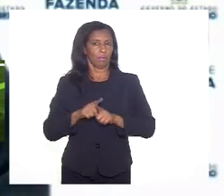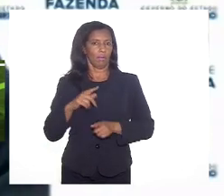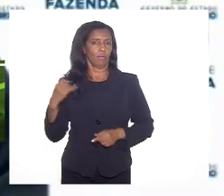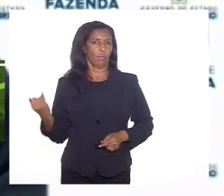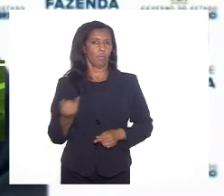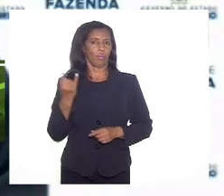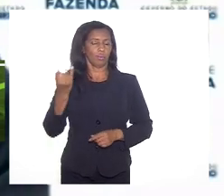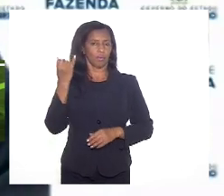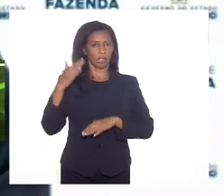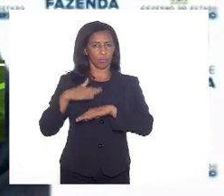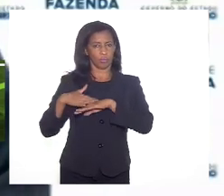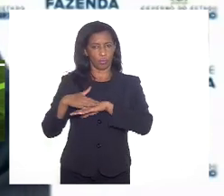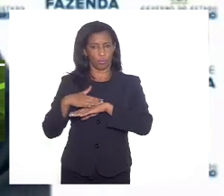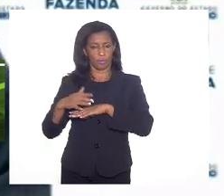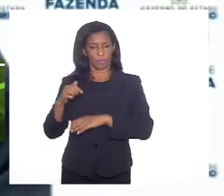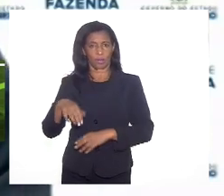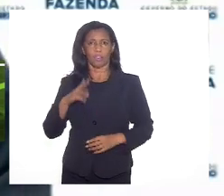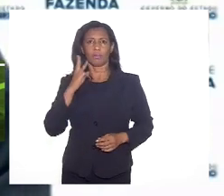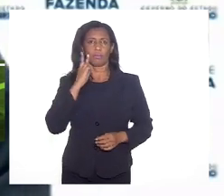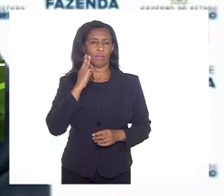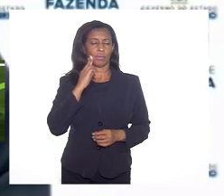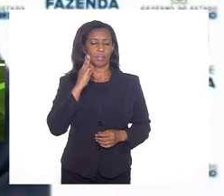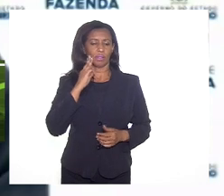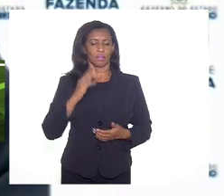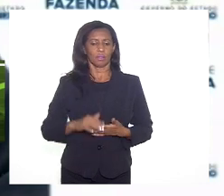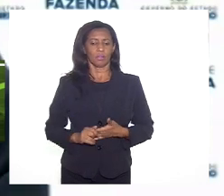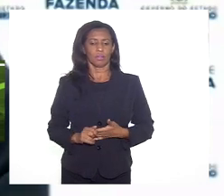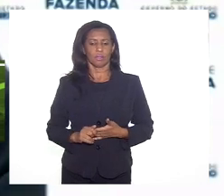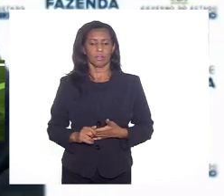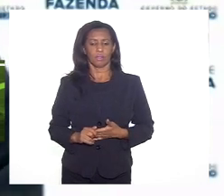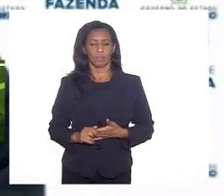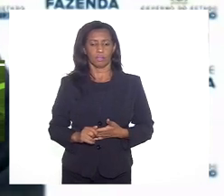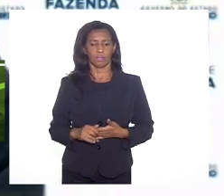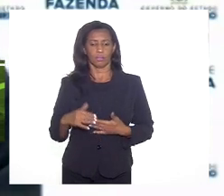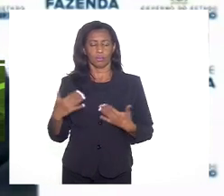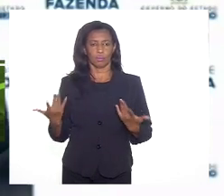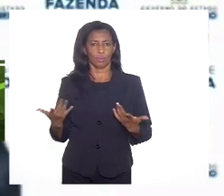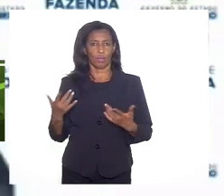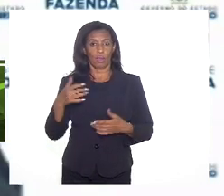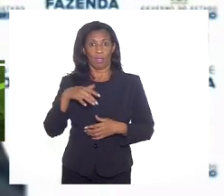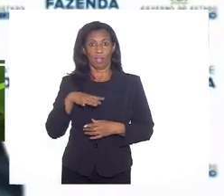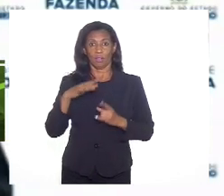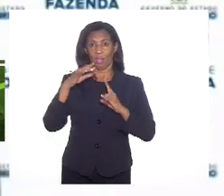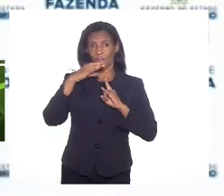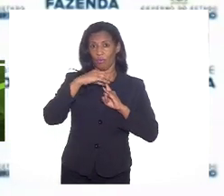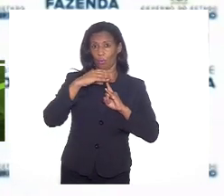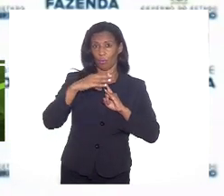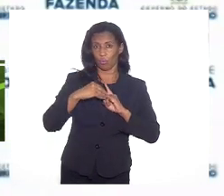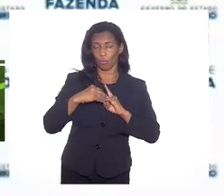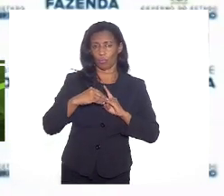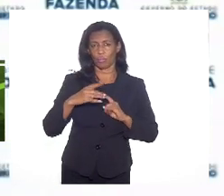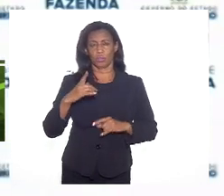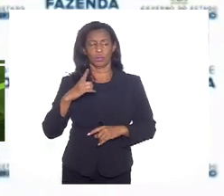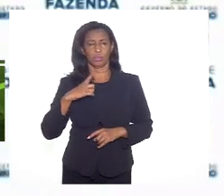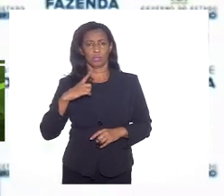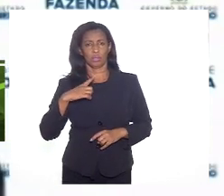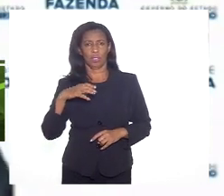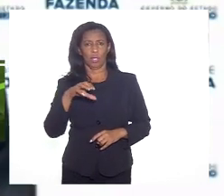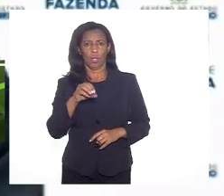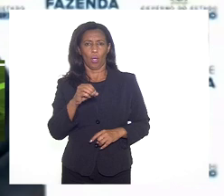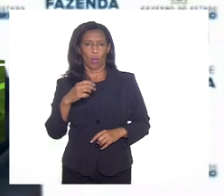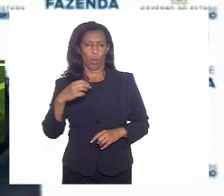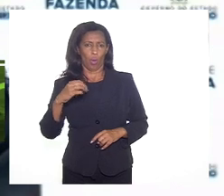conversar aqui, né, deputado Valdec, sobre a questão, aqui a gente tem a Fiocruz, tem a